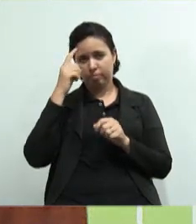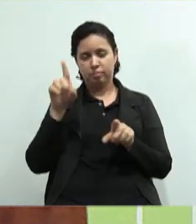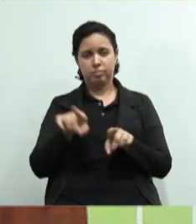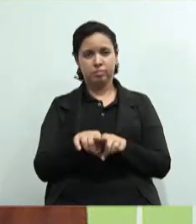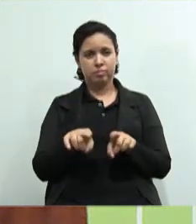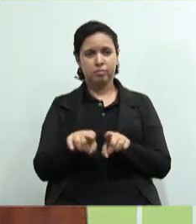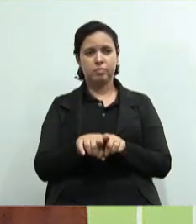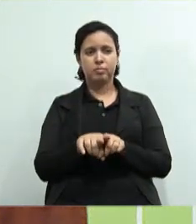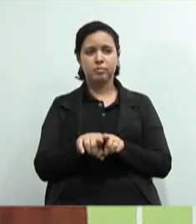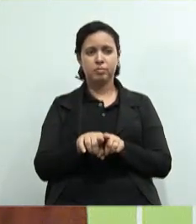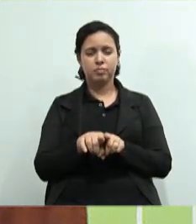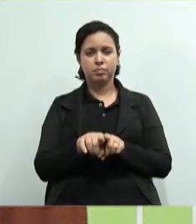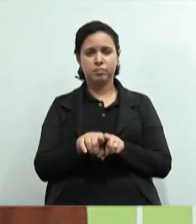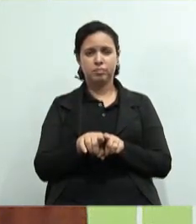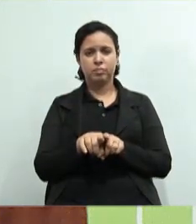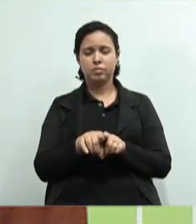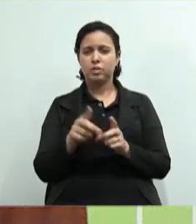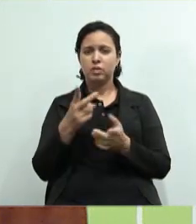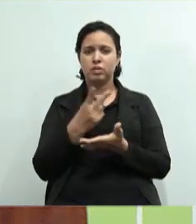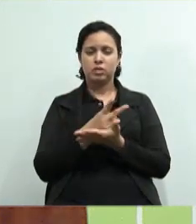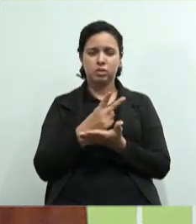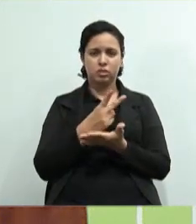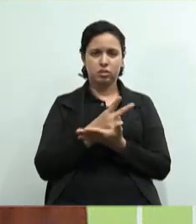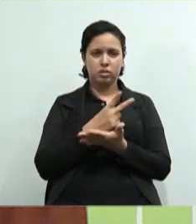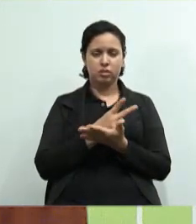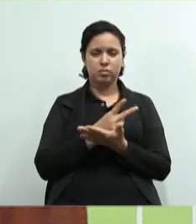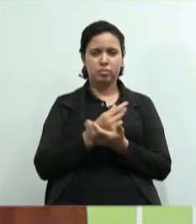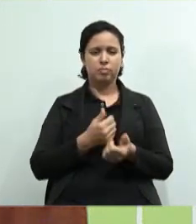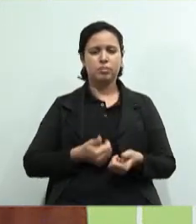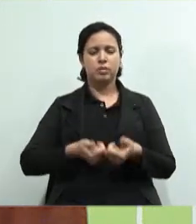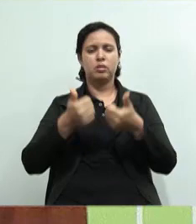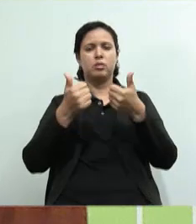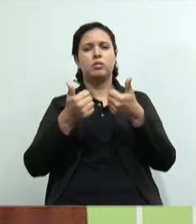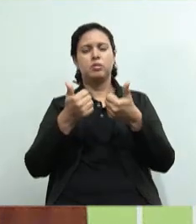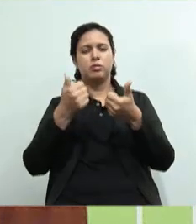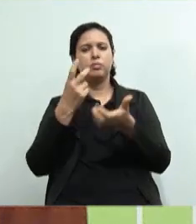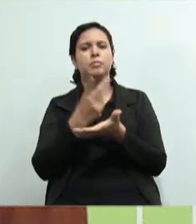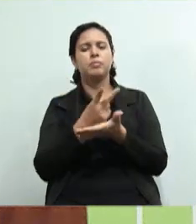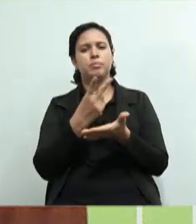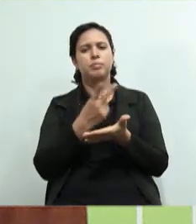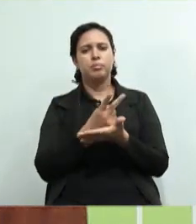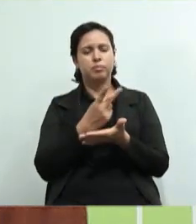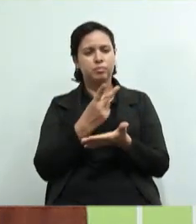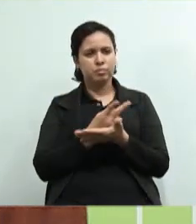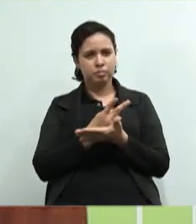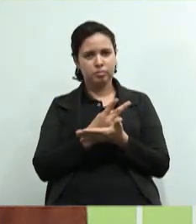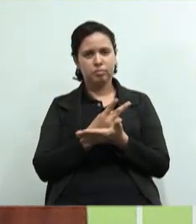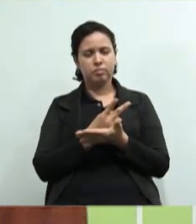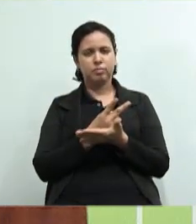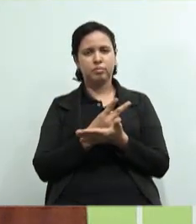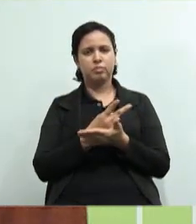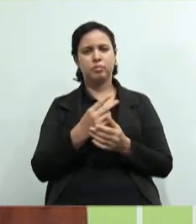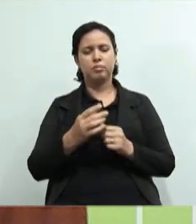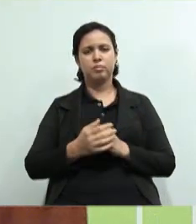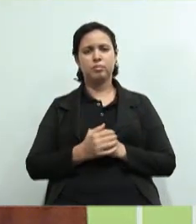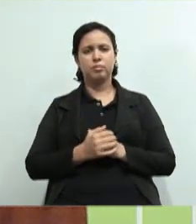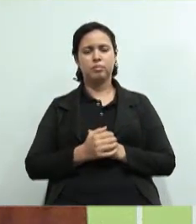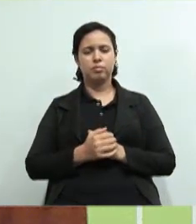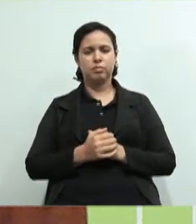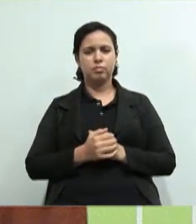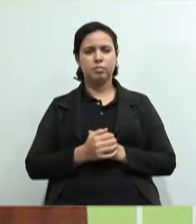agir, né? Pensando sempre em melhorar continuamente, melhorar sempre,